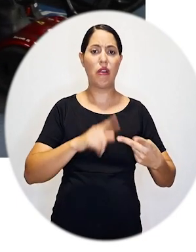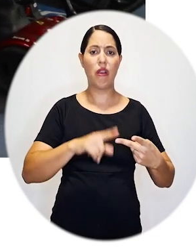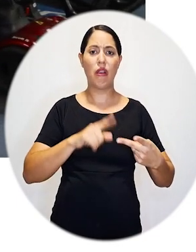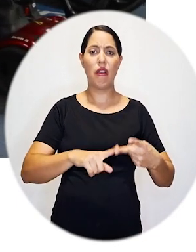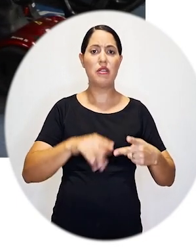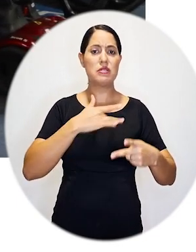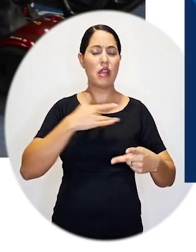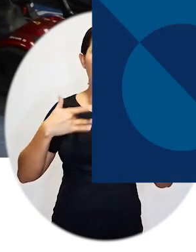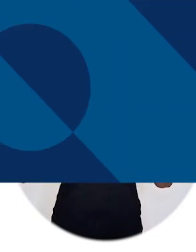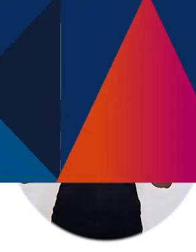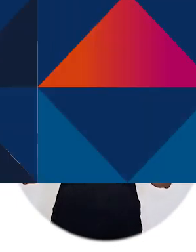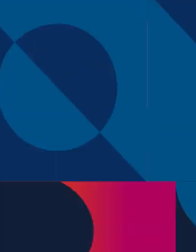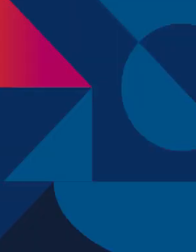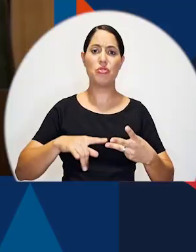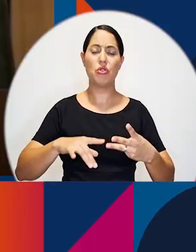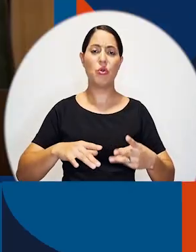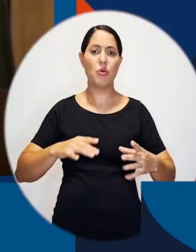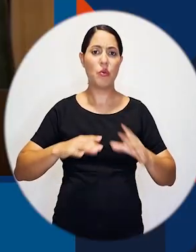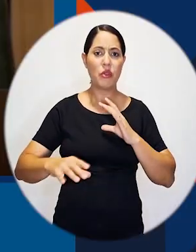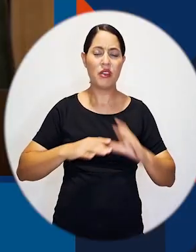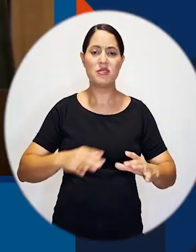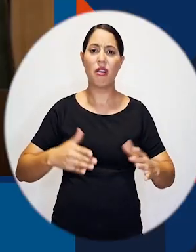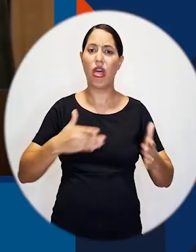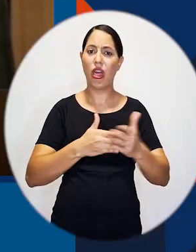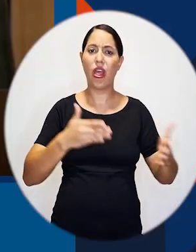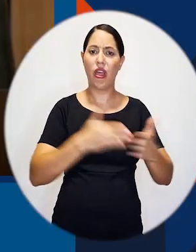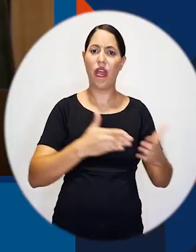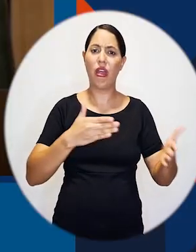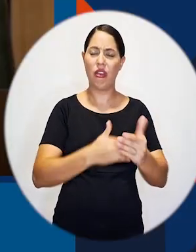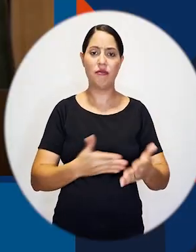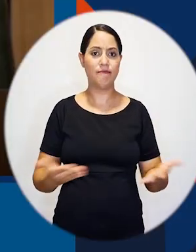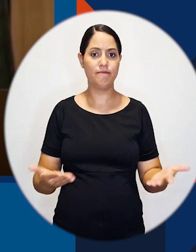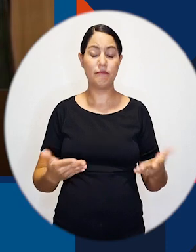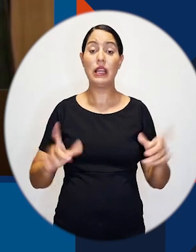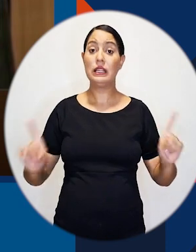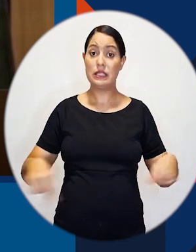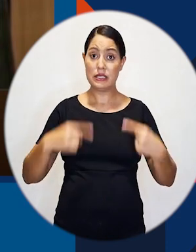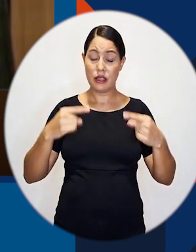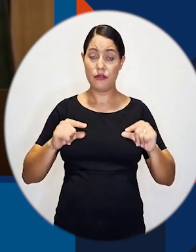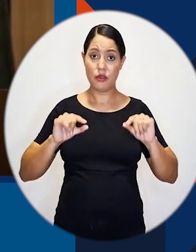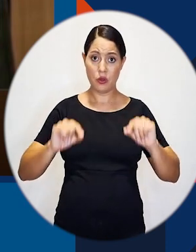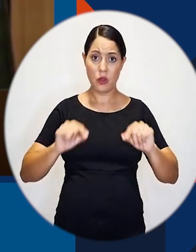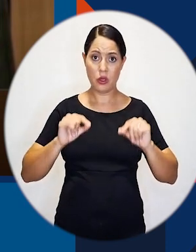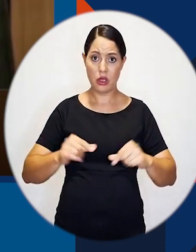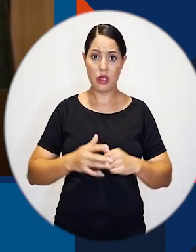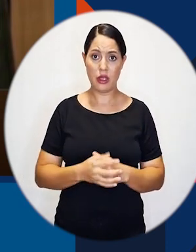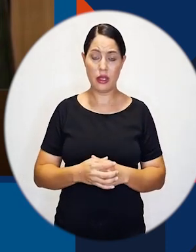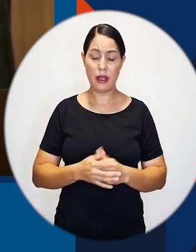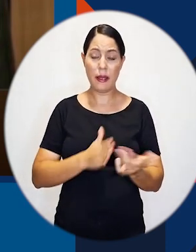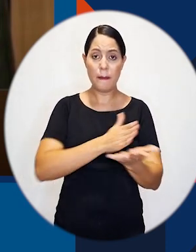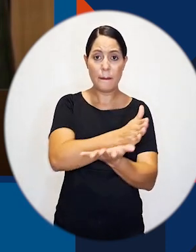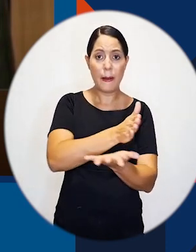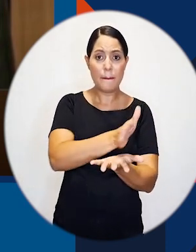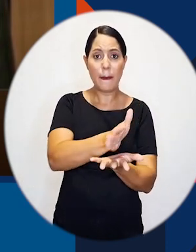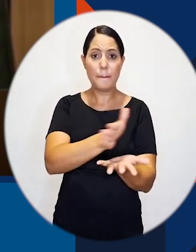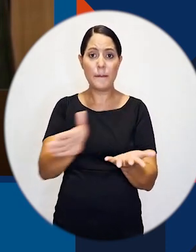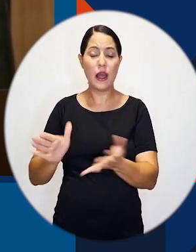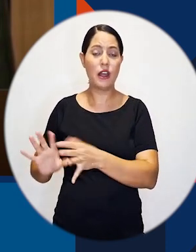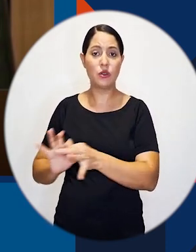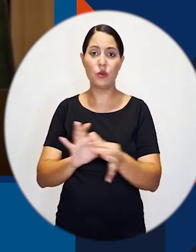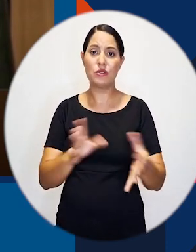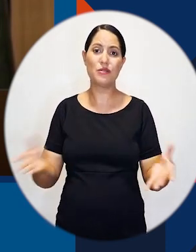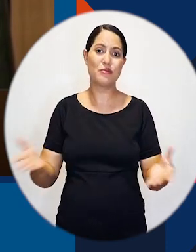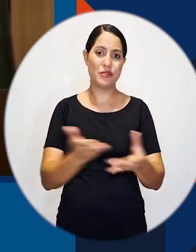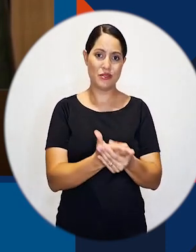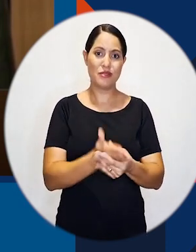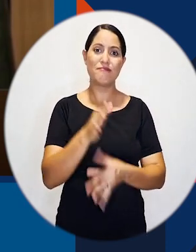saúde, transporte, comunicação. O primeiro desafio é a multiplicidade de processos, de sistemas de